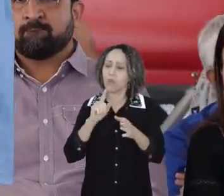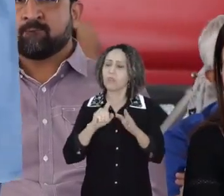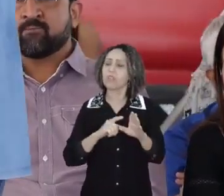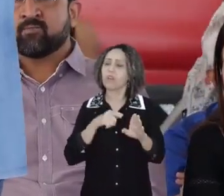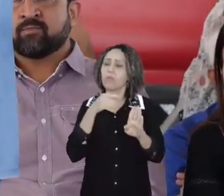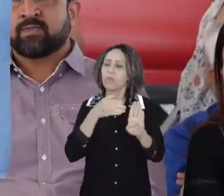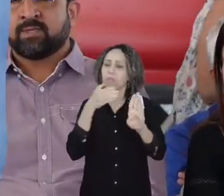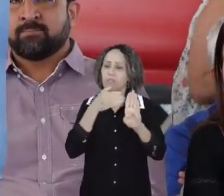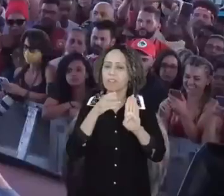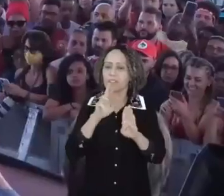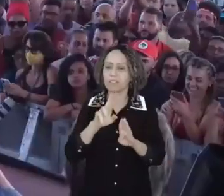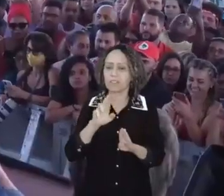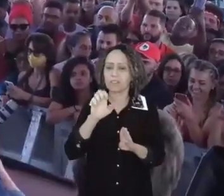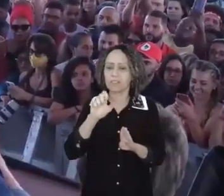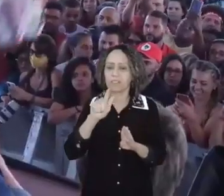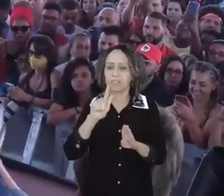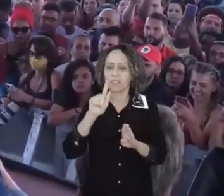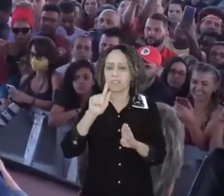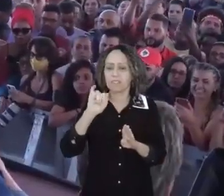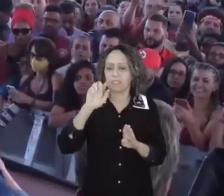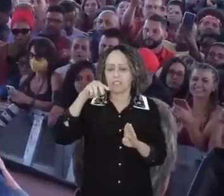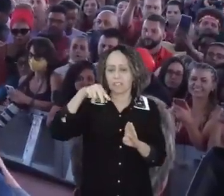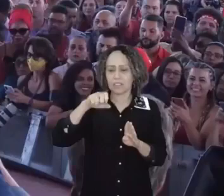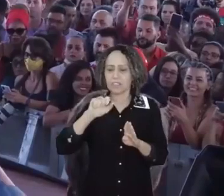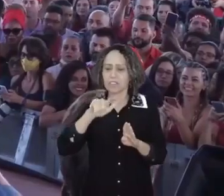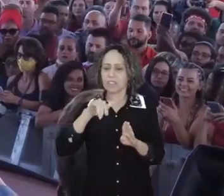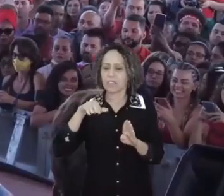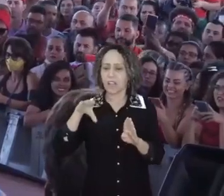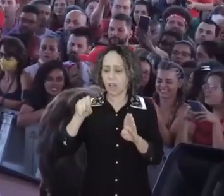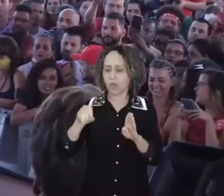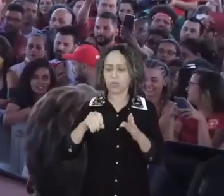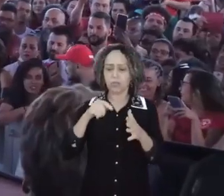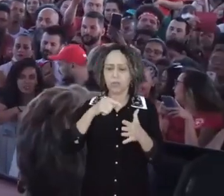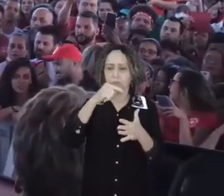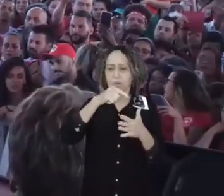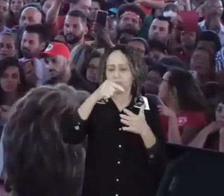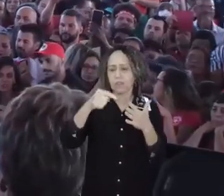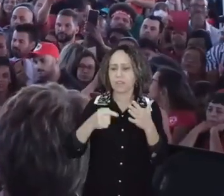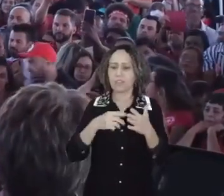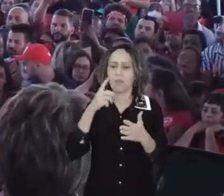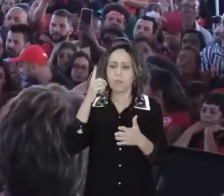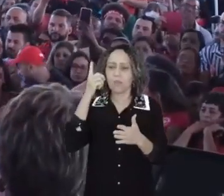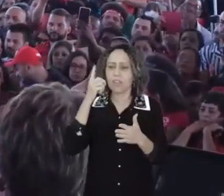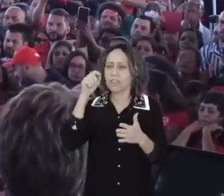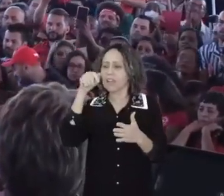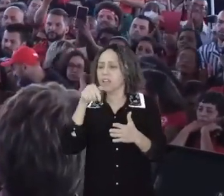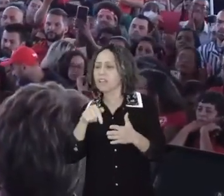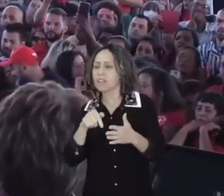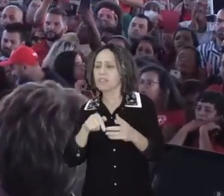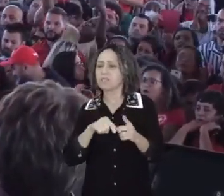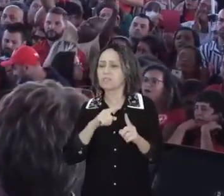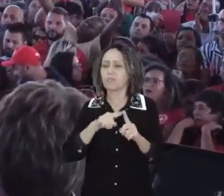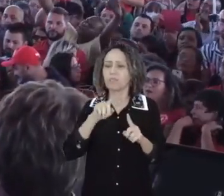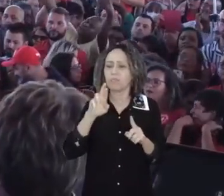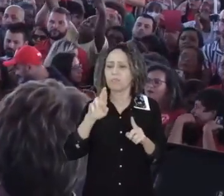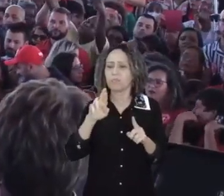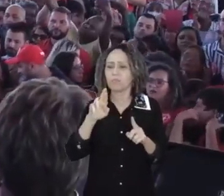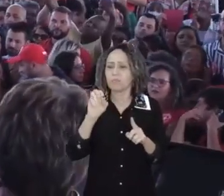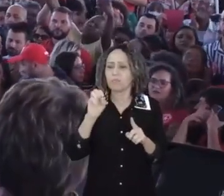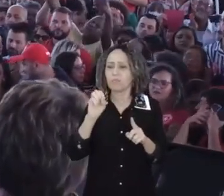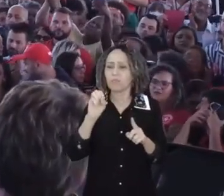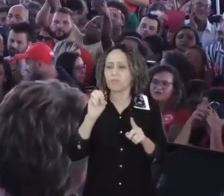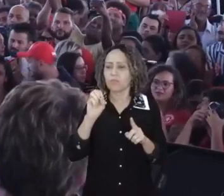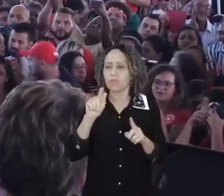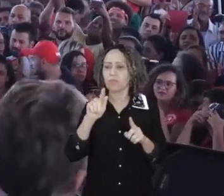que estão aqui, Rogério, Patrus, não sei se tem mais algum deputado aqui. Ah, o